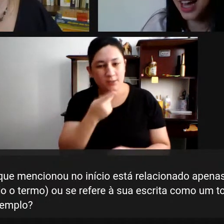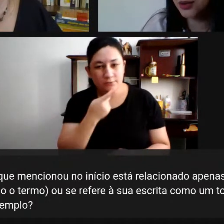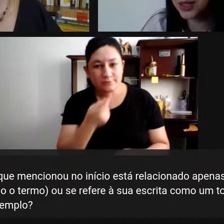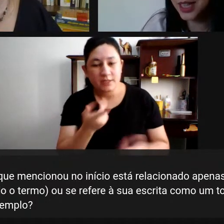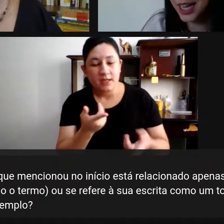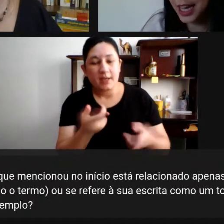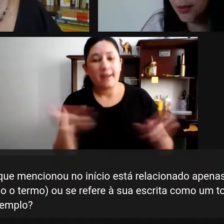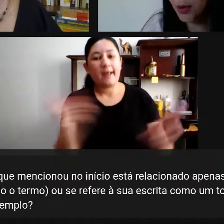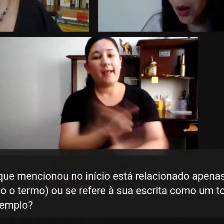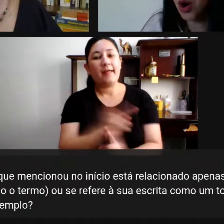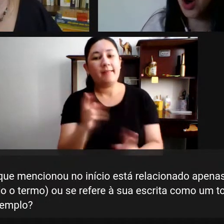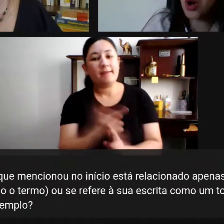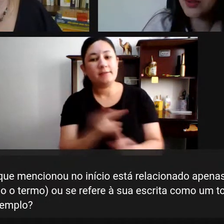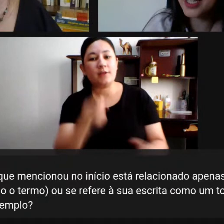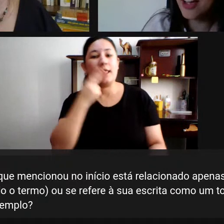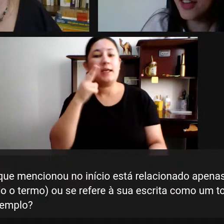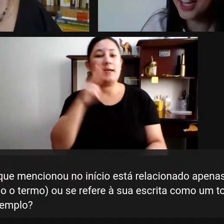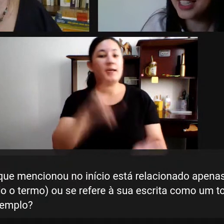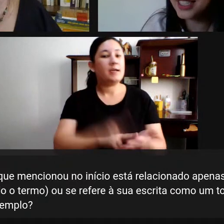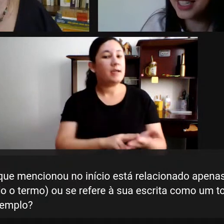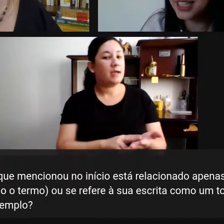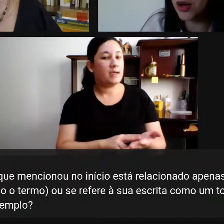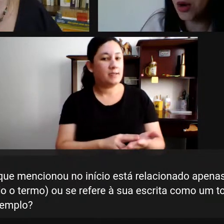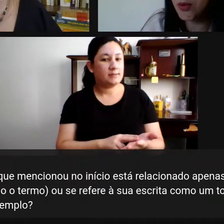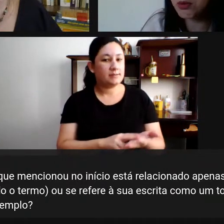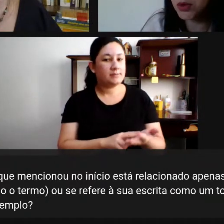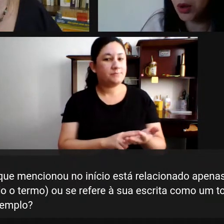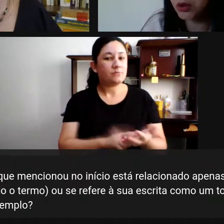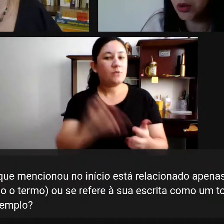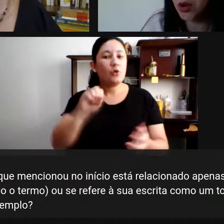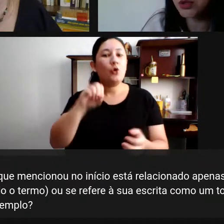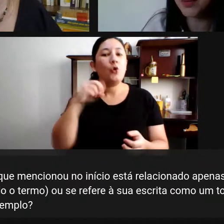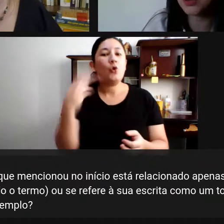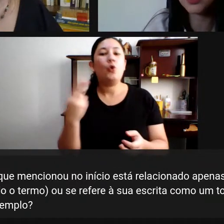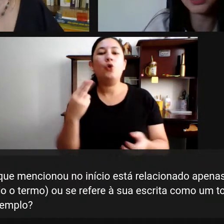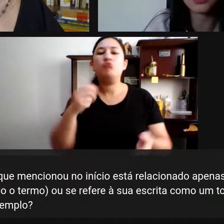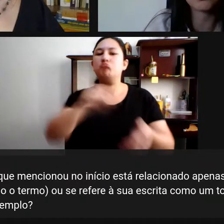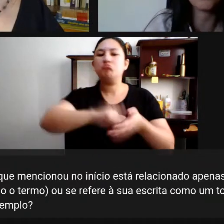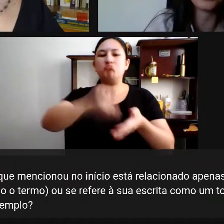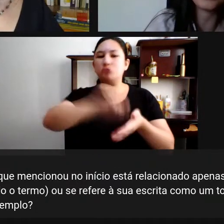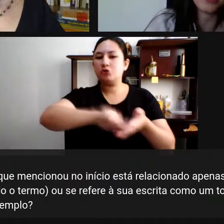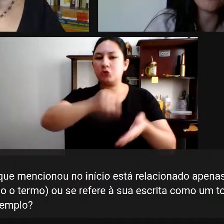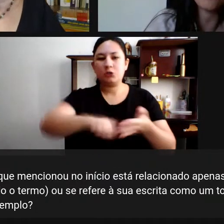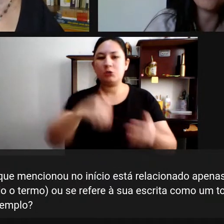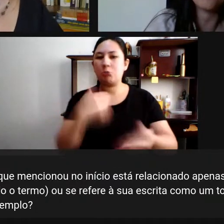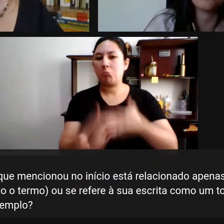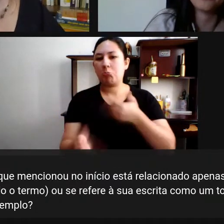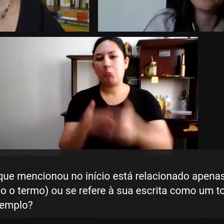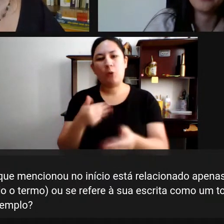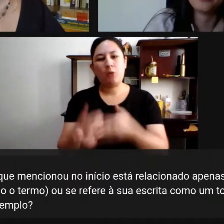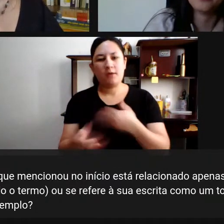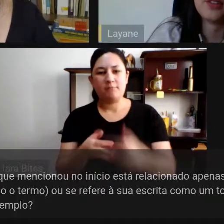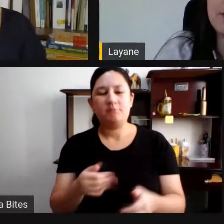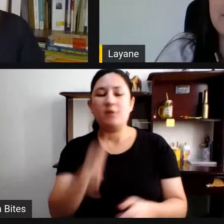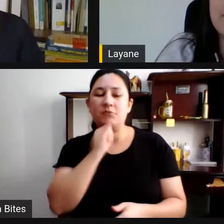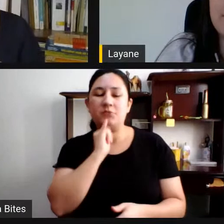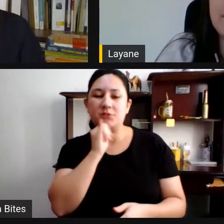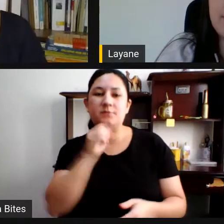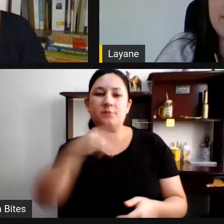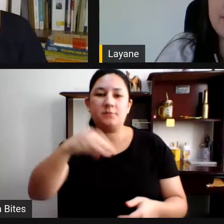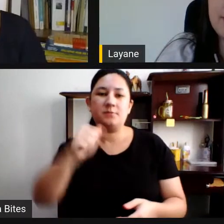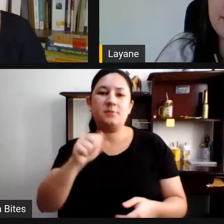dado o termo ou se refere a escrita como um todo como os manuscritos por exemplo Manuel